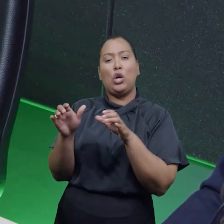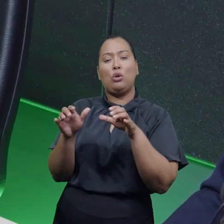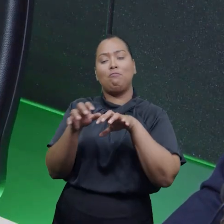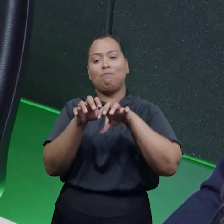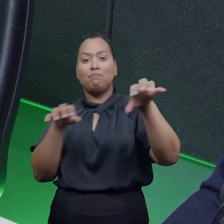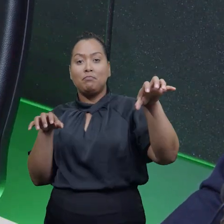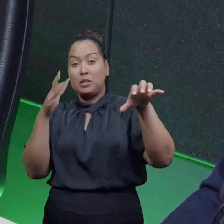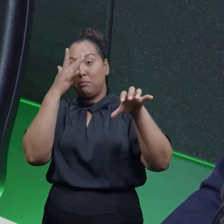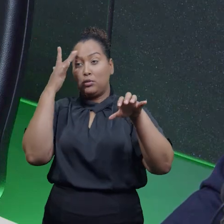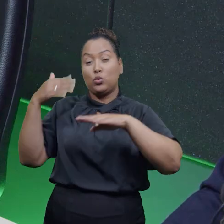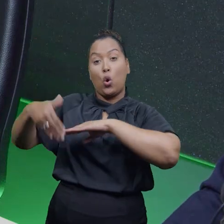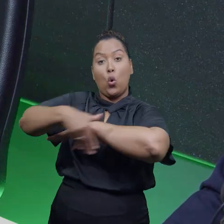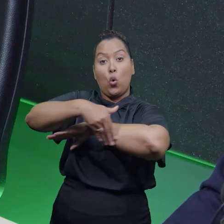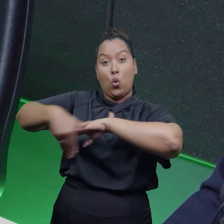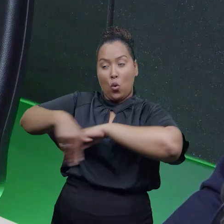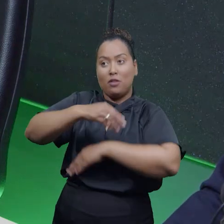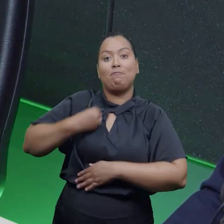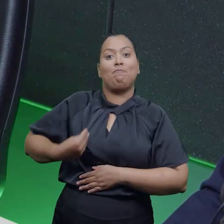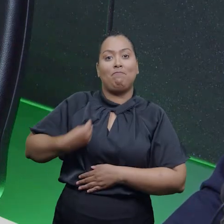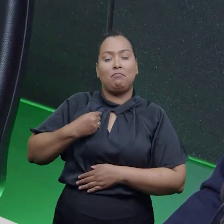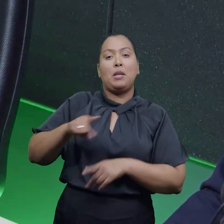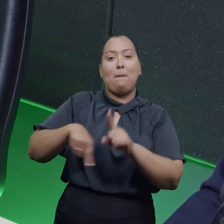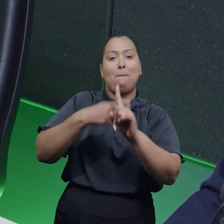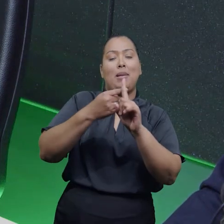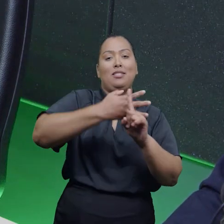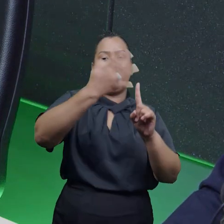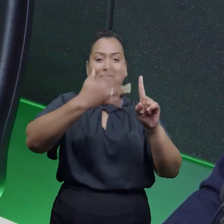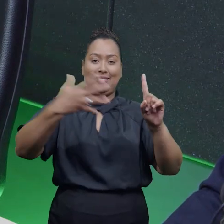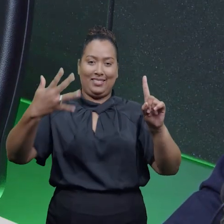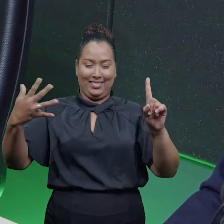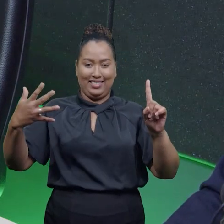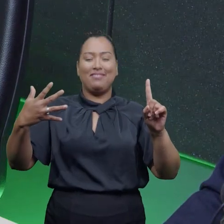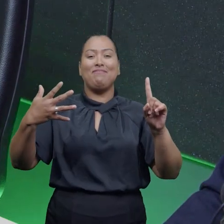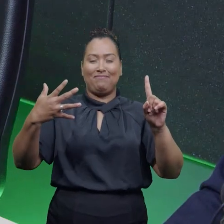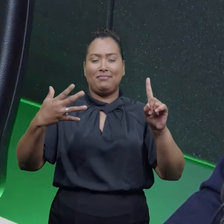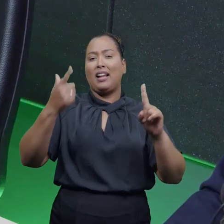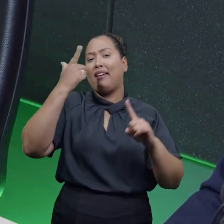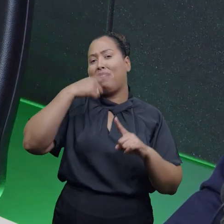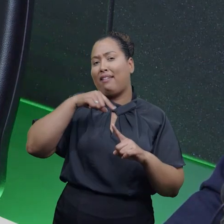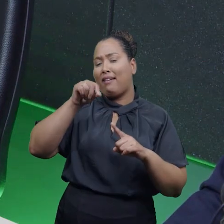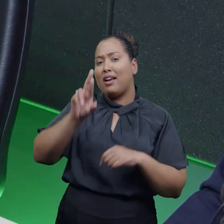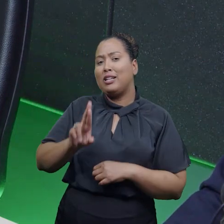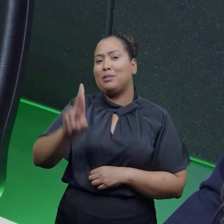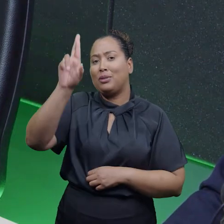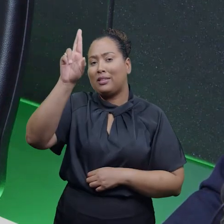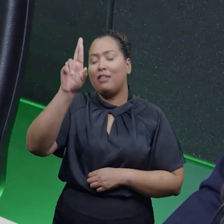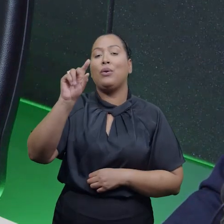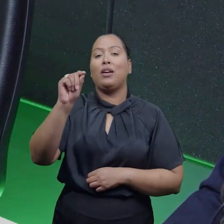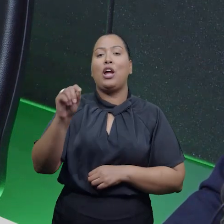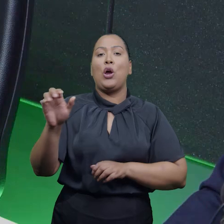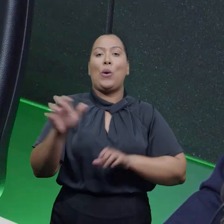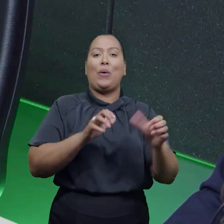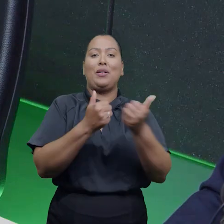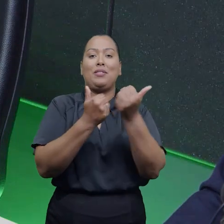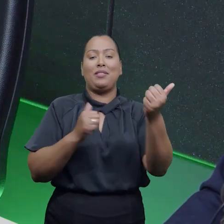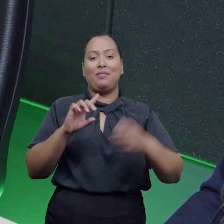subcoordenação de pessoas em situação de rua e LGBTQIAPN+, conduzida aí pela